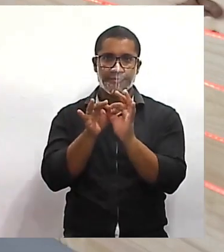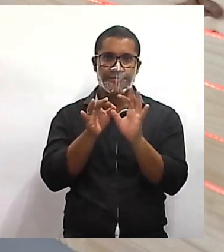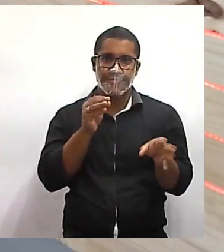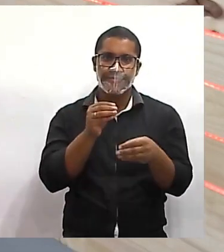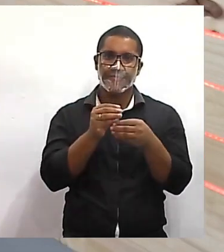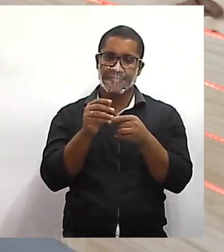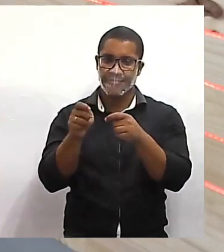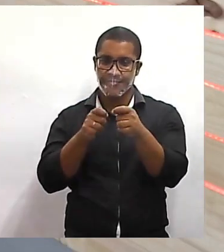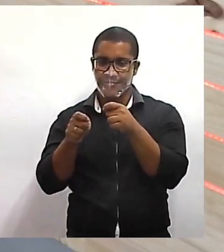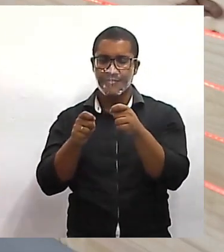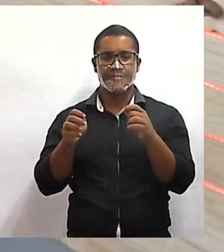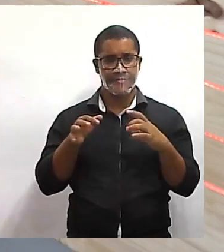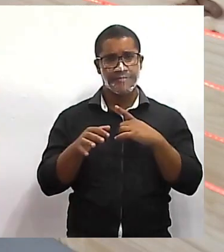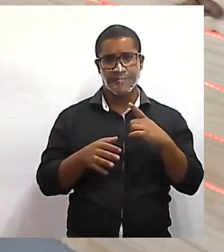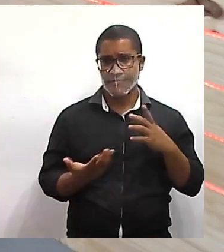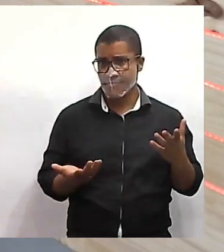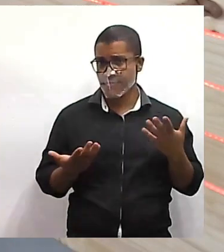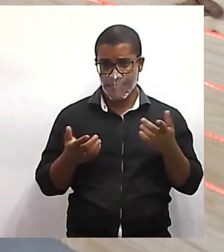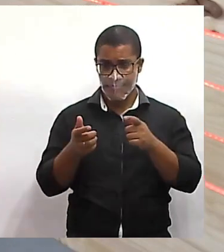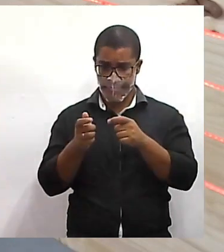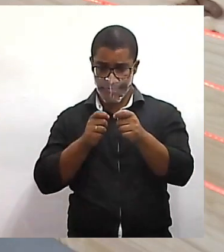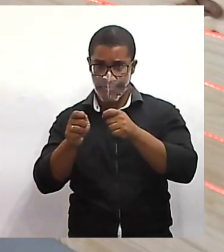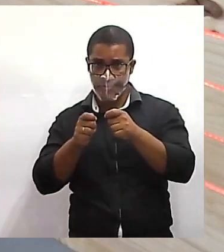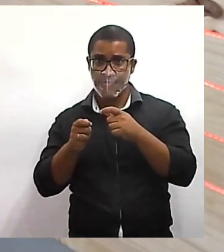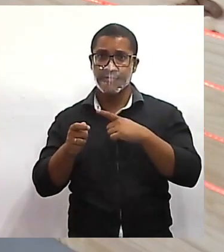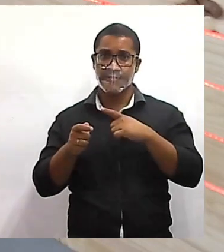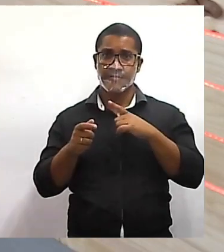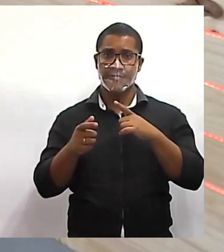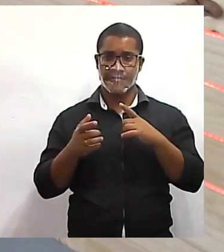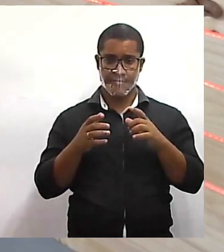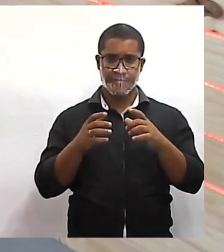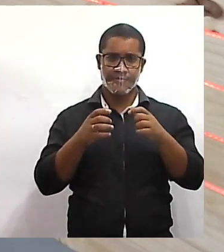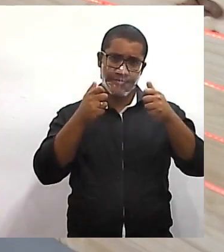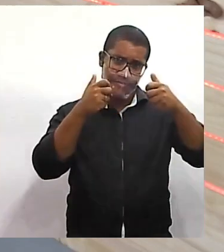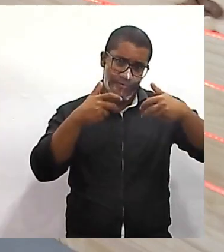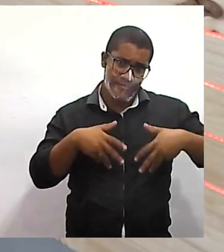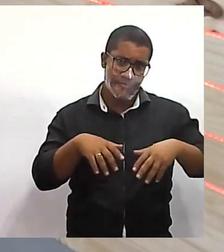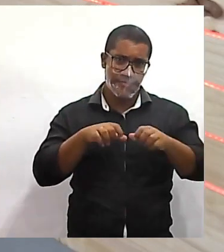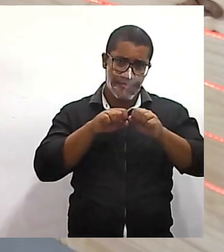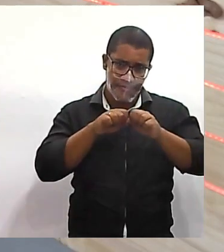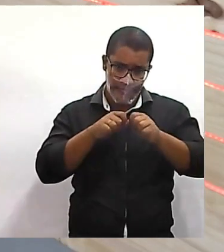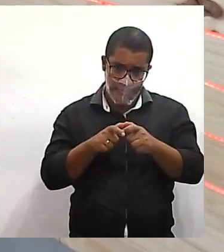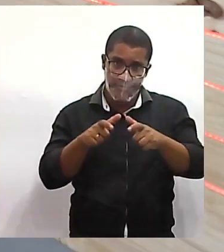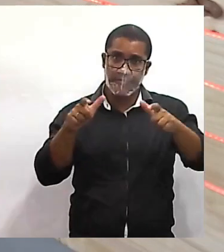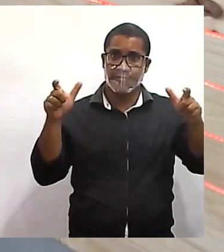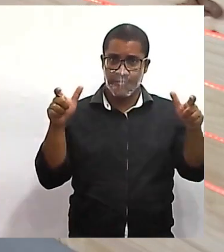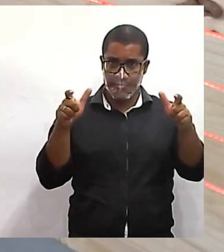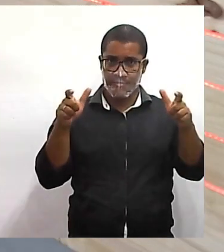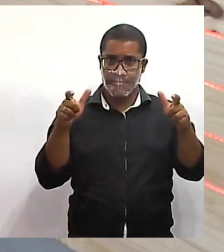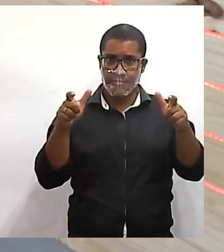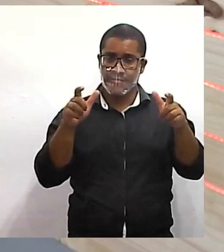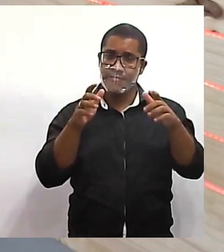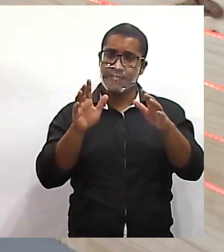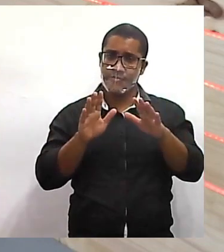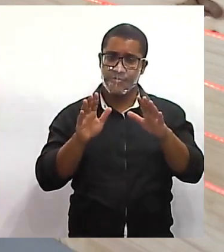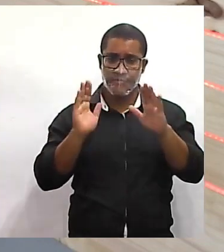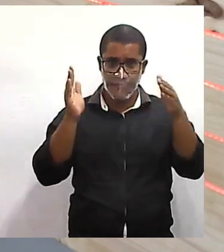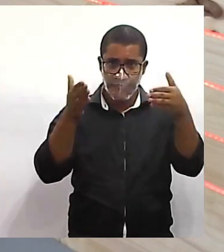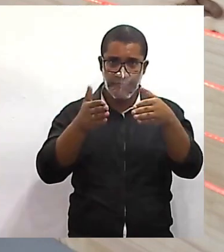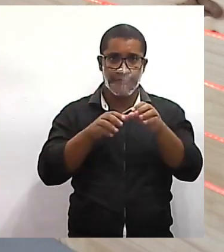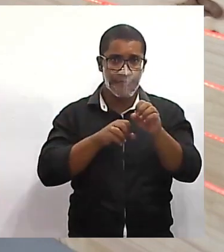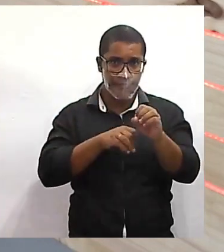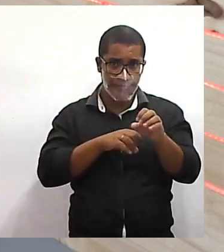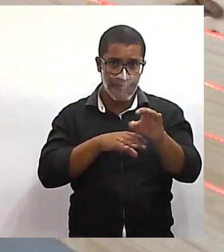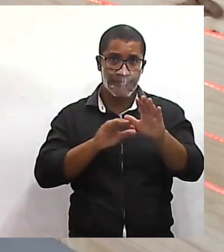da administração. Então, a administração ela traz essa discussão mais ampla, né, ela é relacionada ao campo educacional,